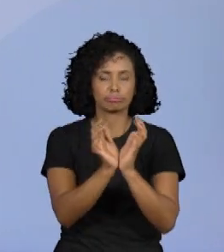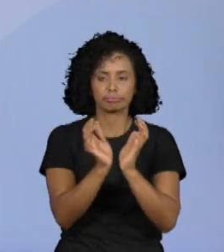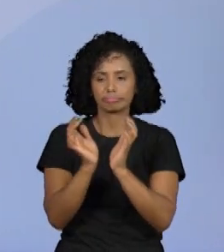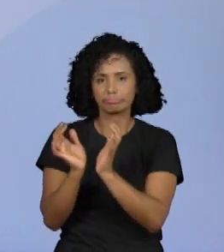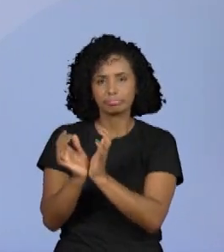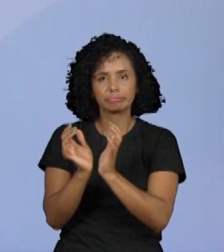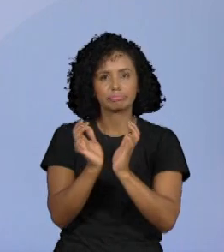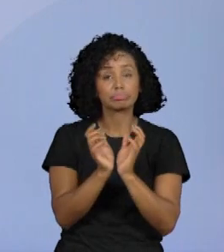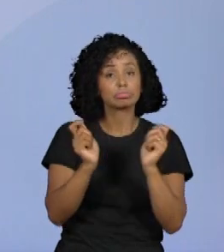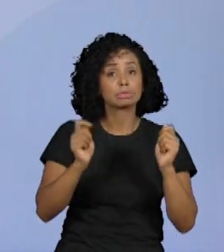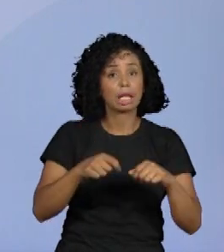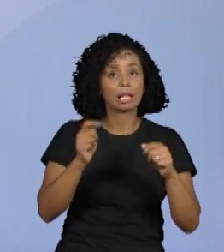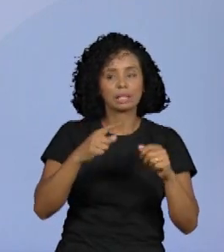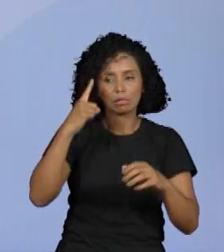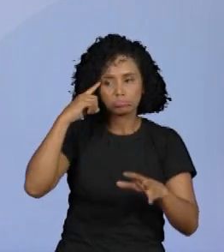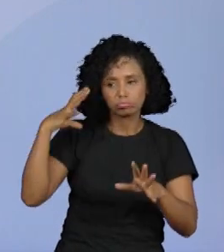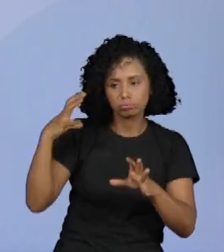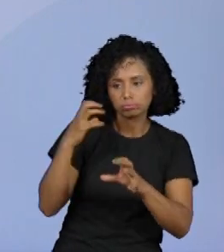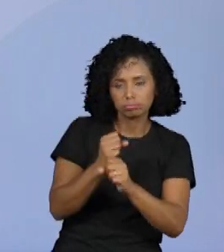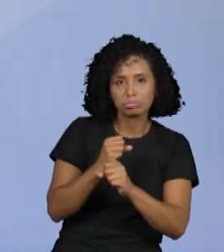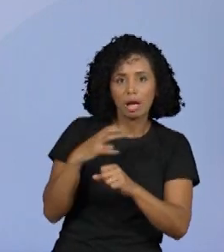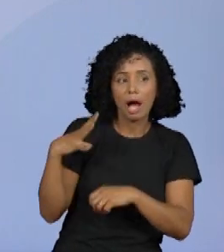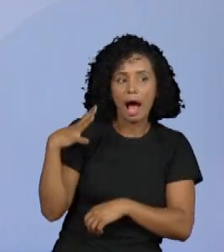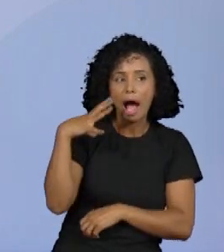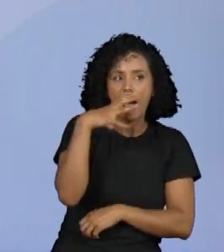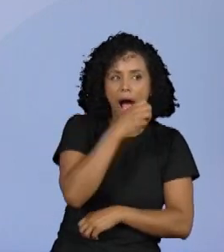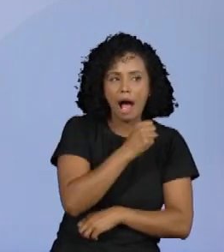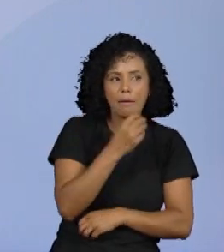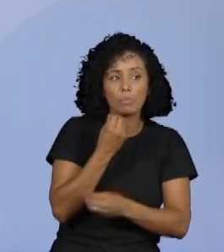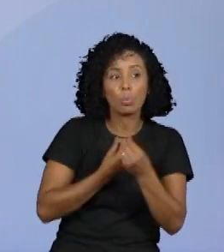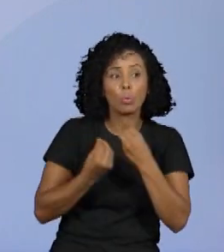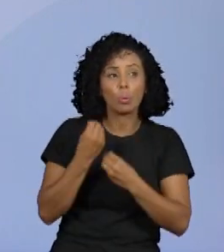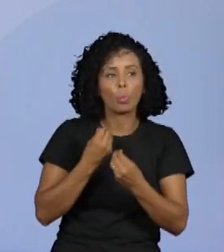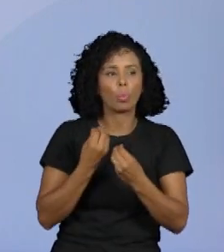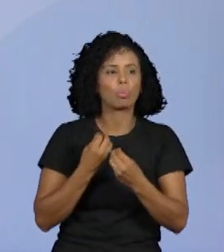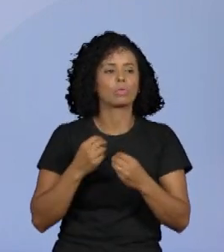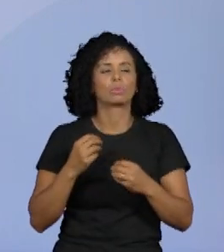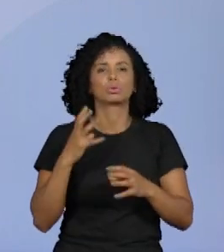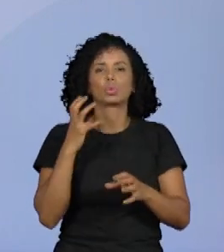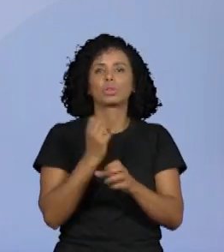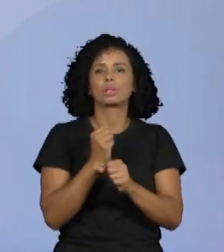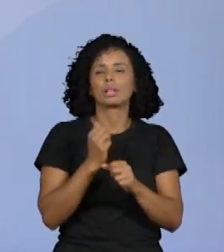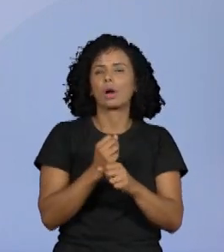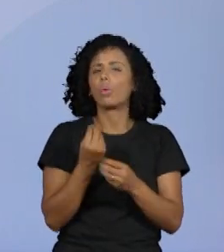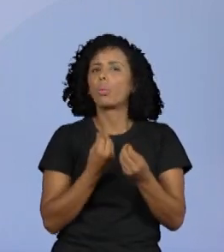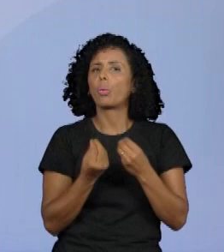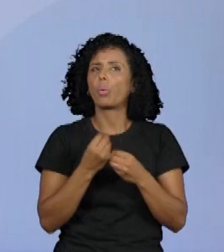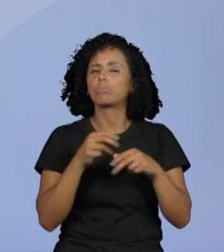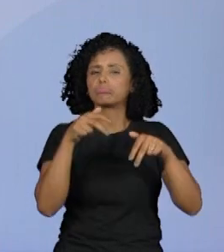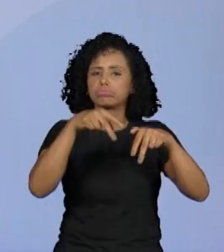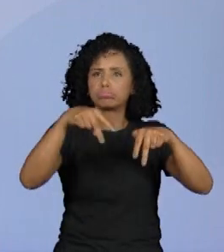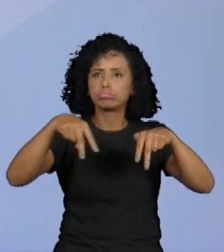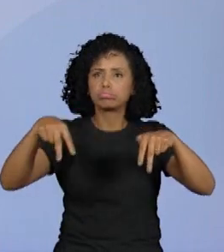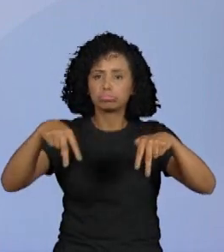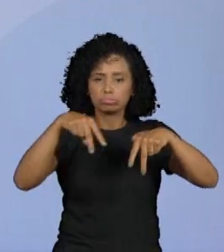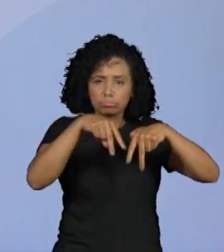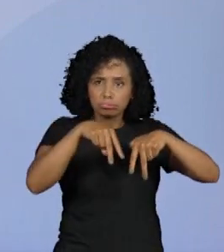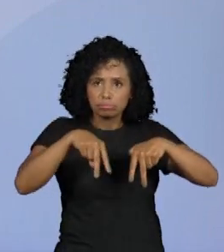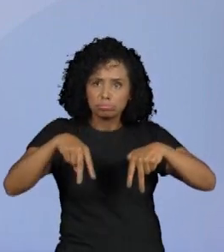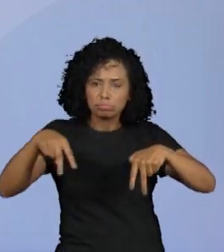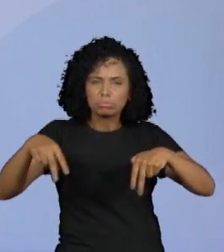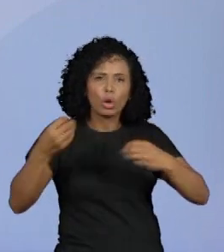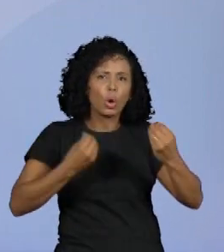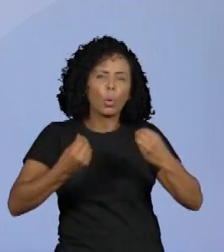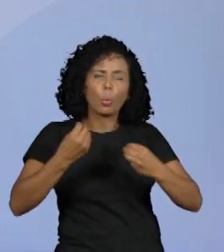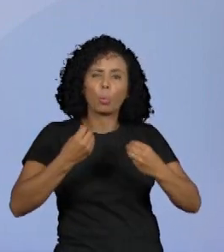né? Exatamente. Aqui, ao olharmos, nós já podemos ver que essa quantidade de crianças aí está dividida,